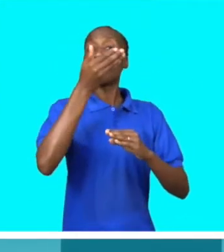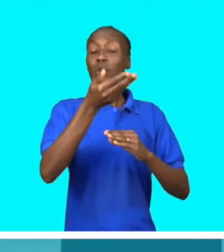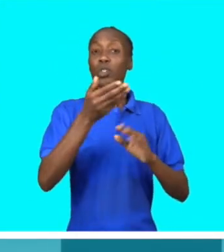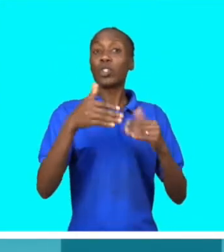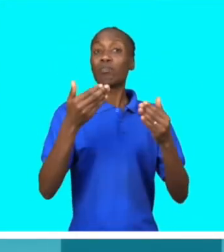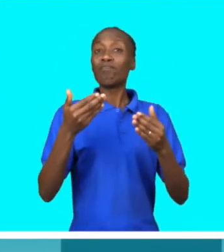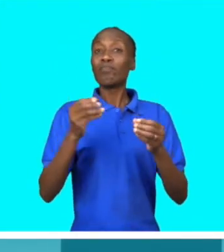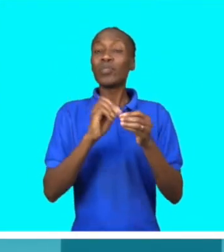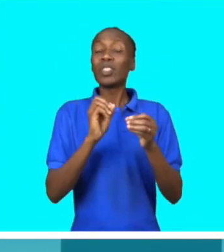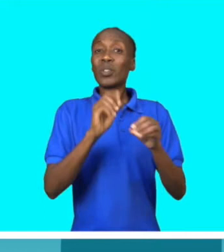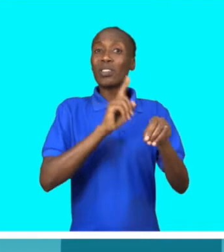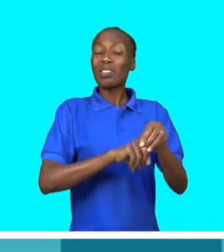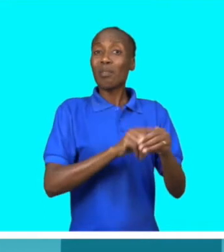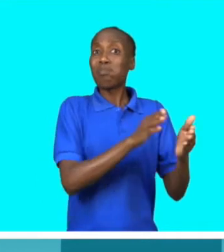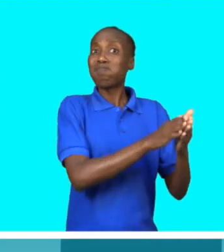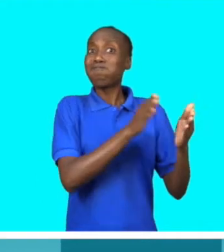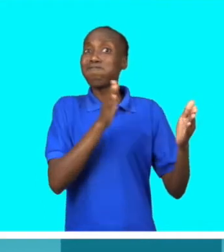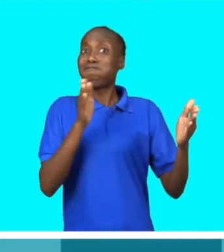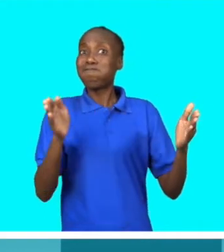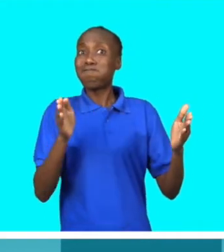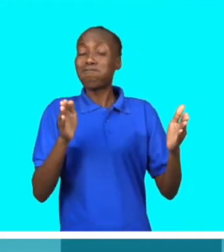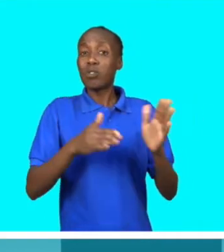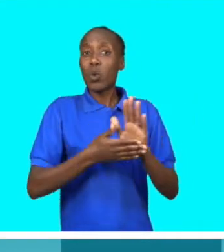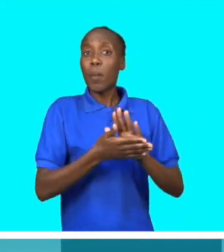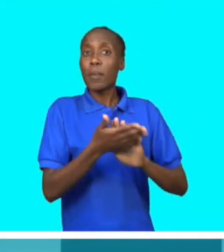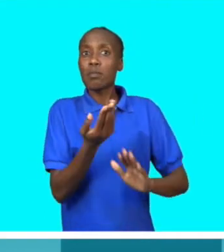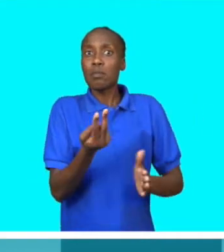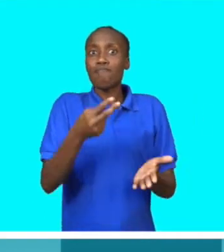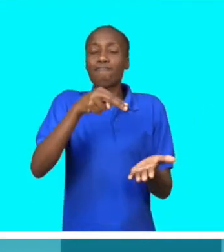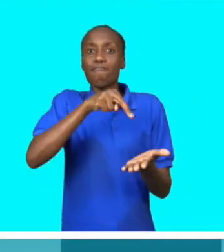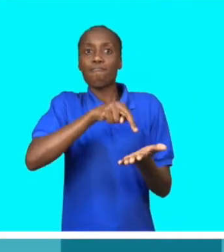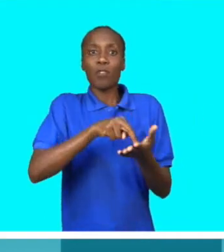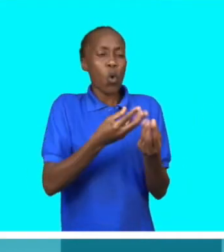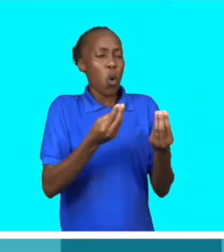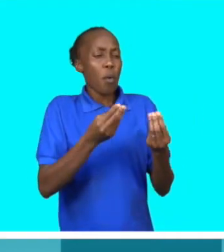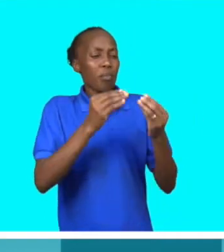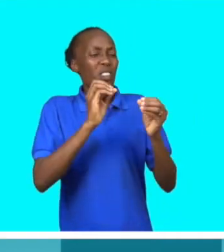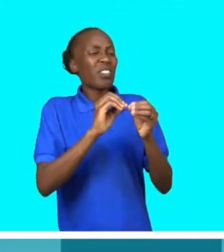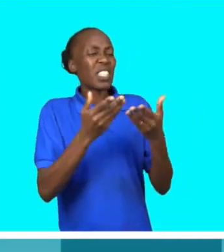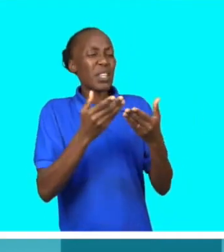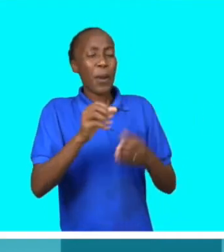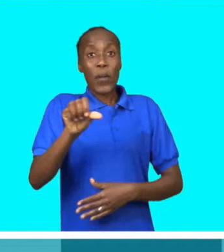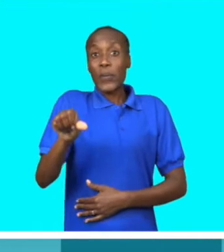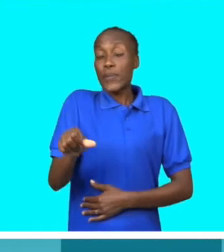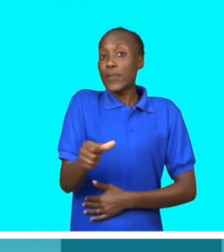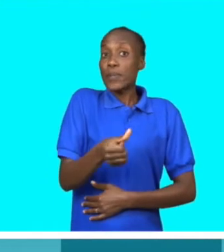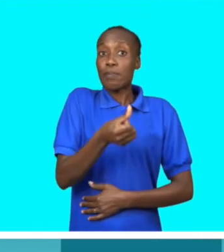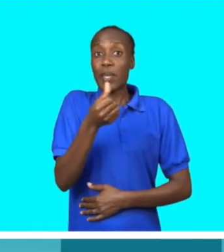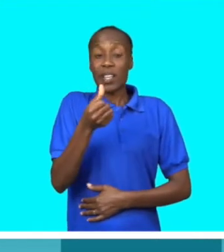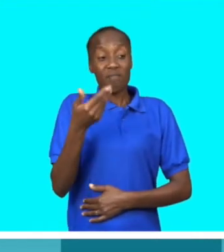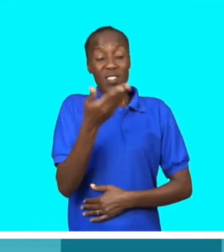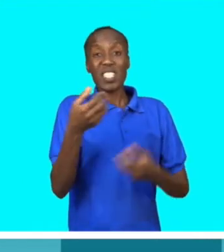deste longo período de sua recuperação, como que tem sido a sua